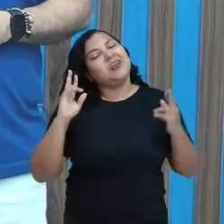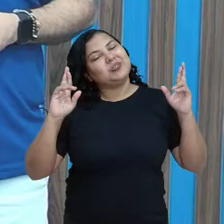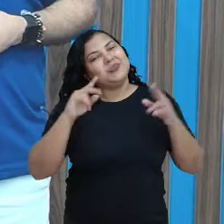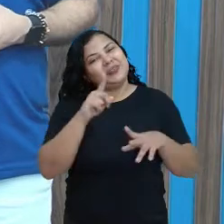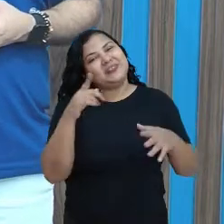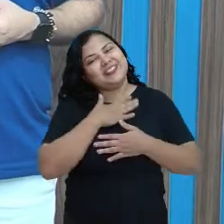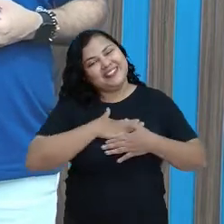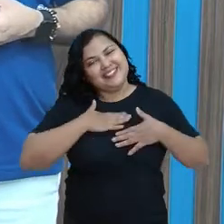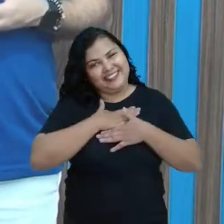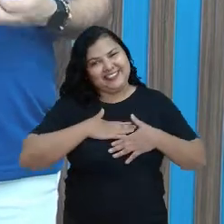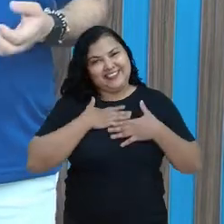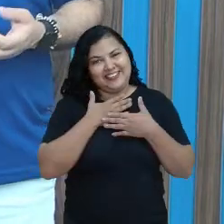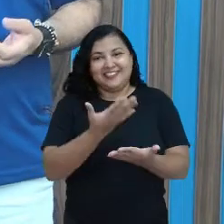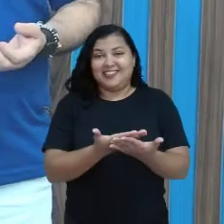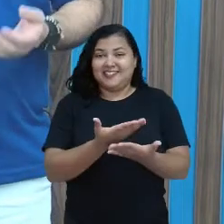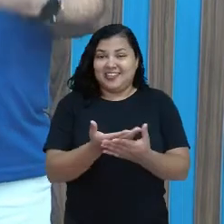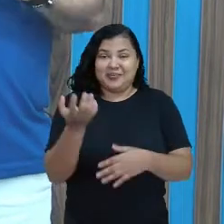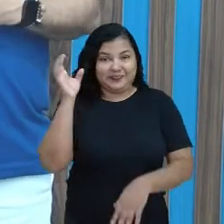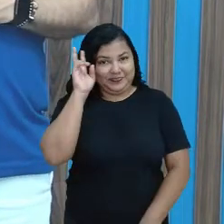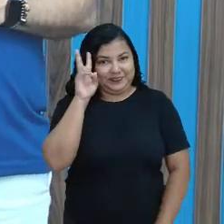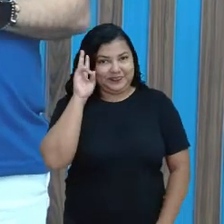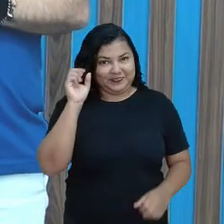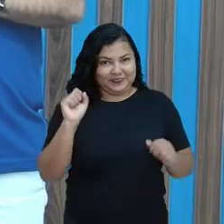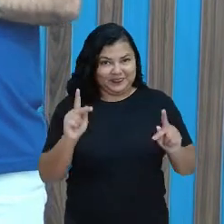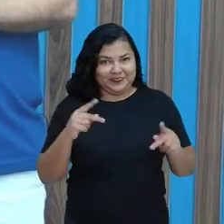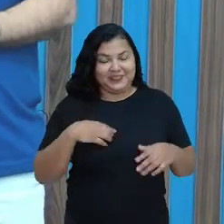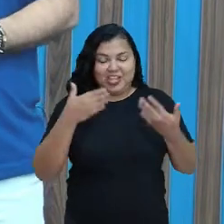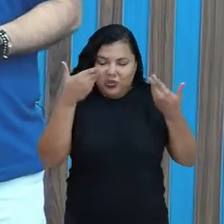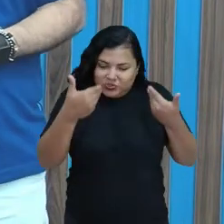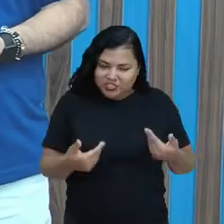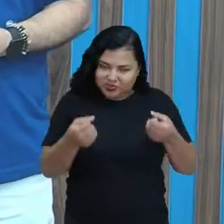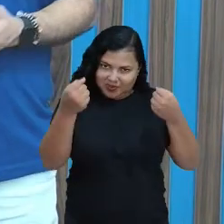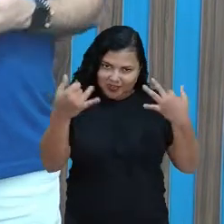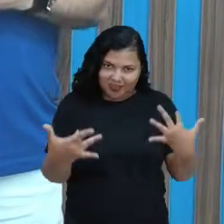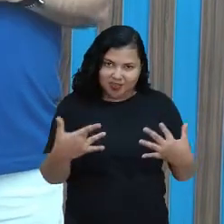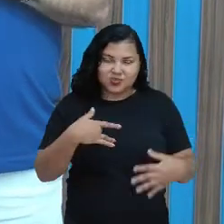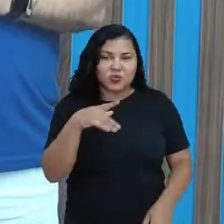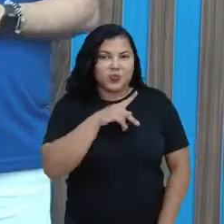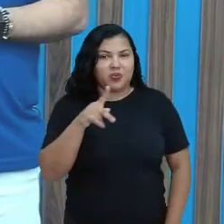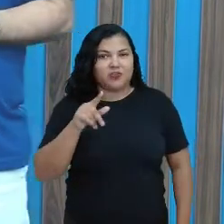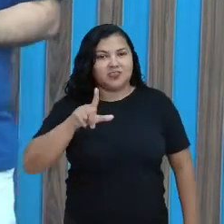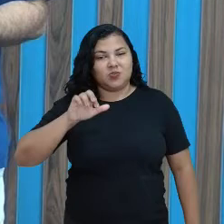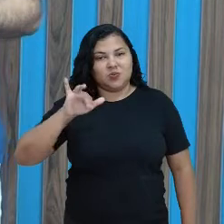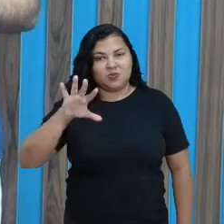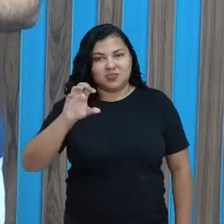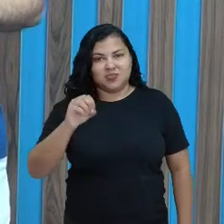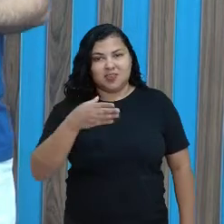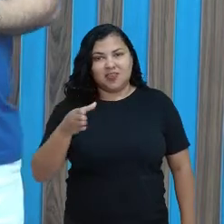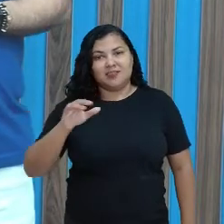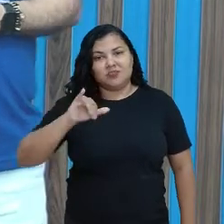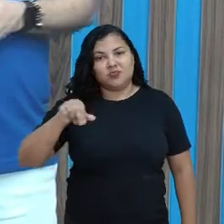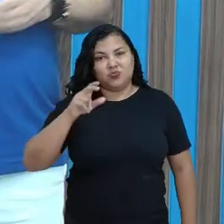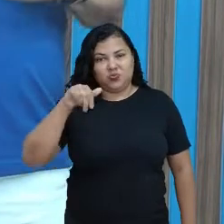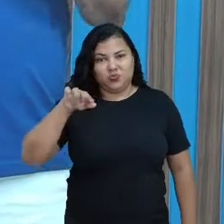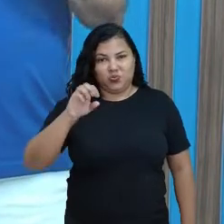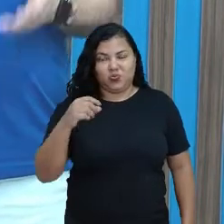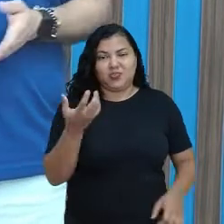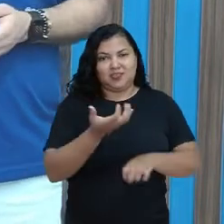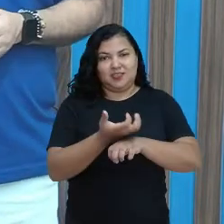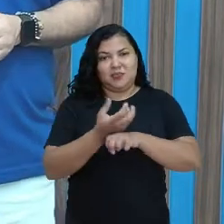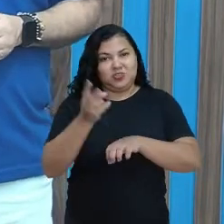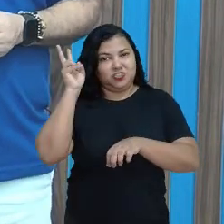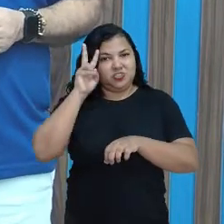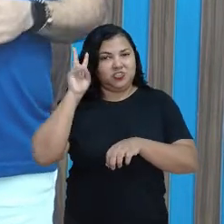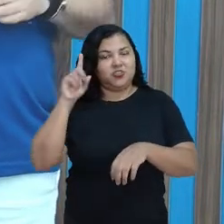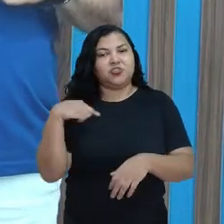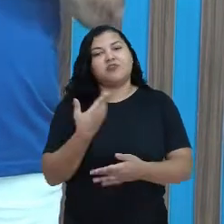também das aulas de História a partir de então. Então, como eu já disse, eu sou o professor Luciano Júnior, né, professor de História, e a gente vai para